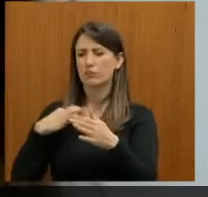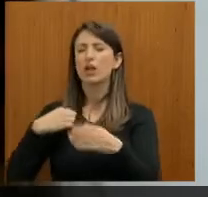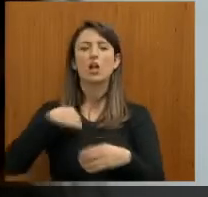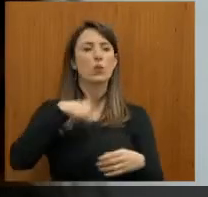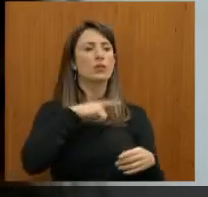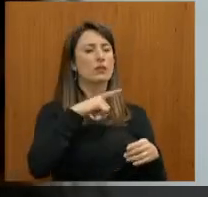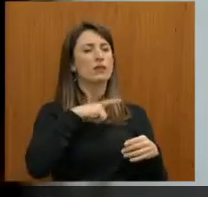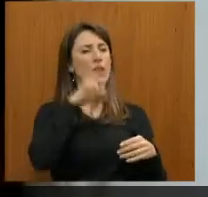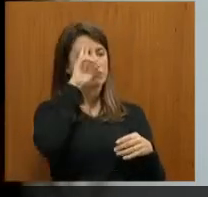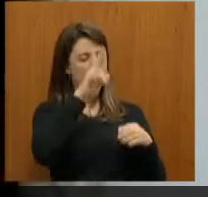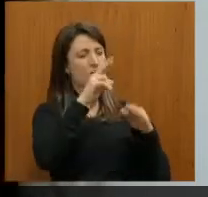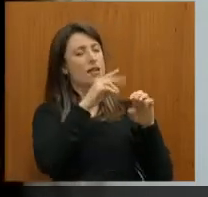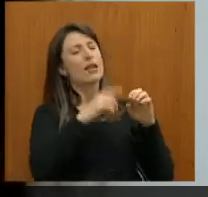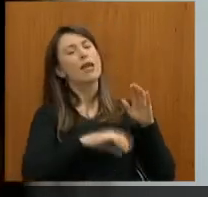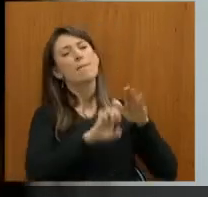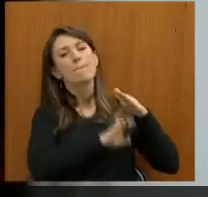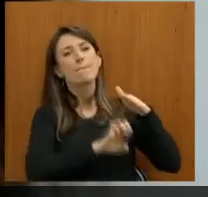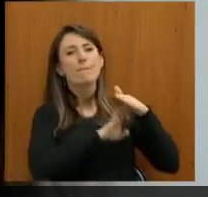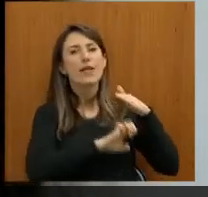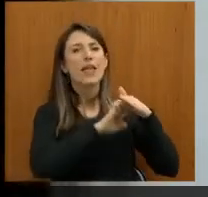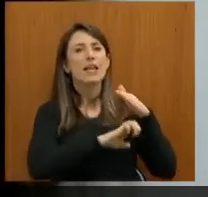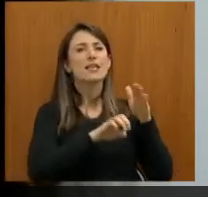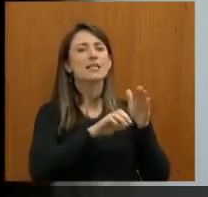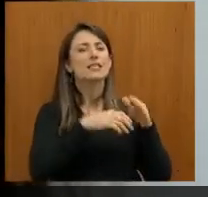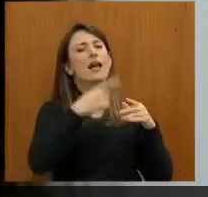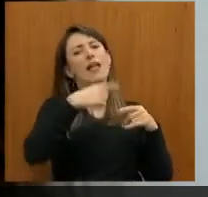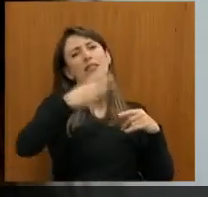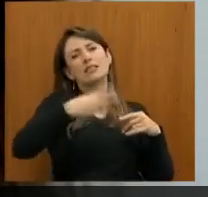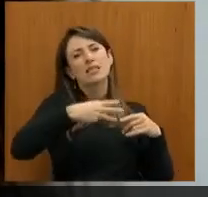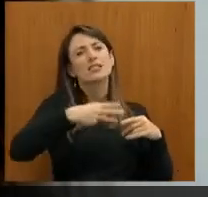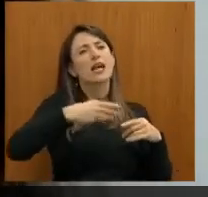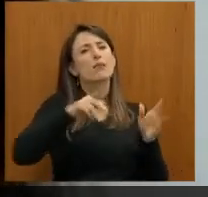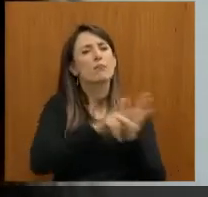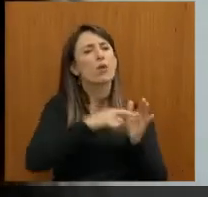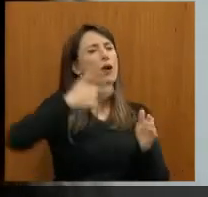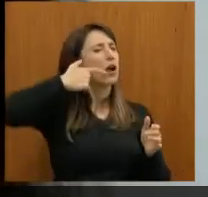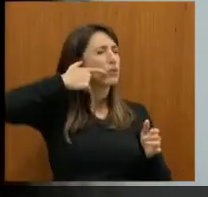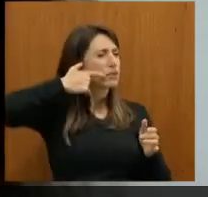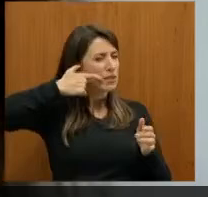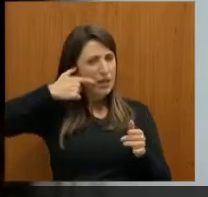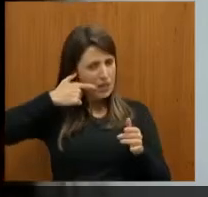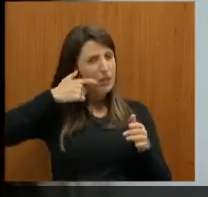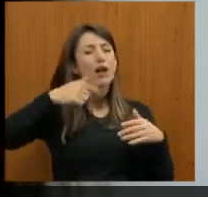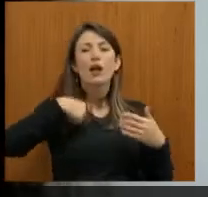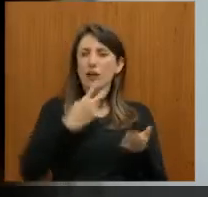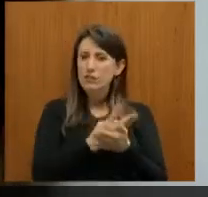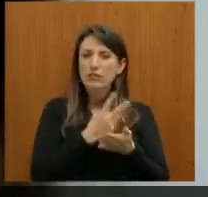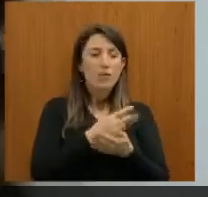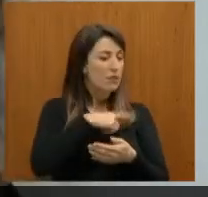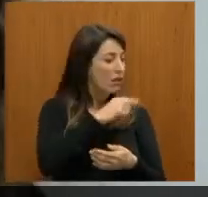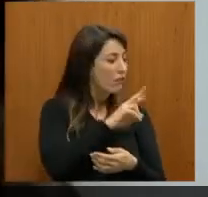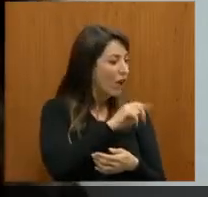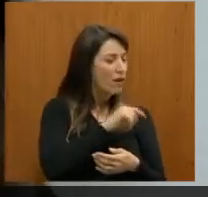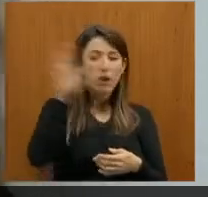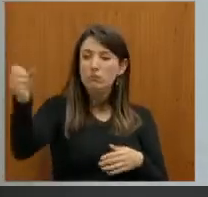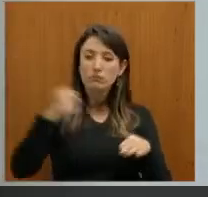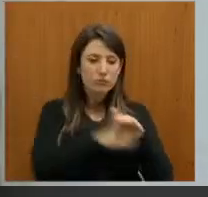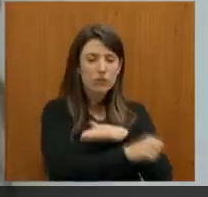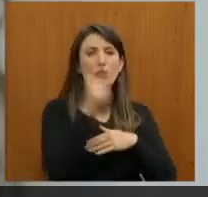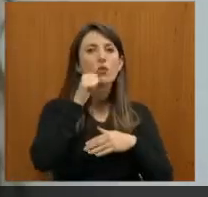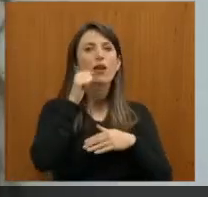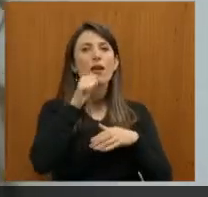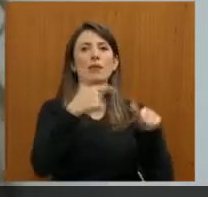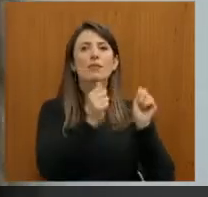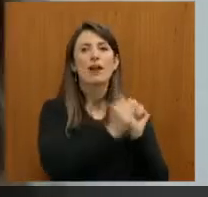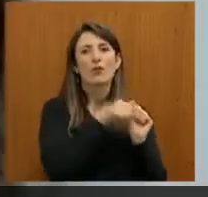aonde eu dou emprego essas mulheres muitas que estão ele comigo são mulheres que de vulnerabilidade né como eu